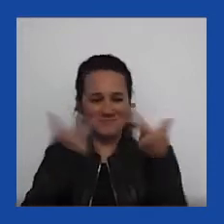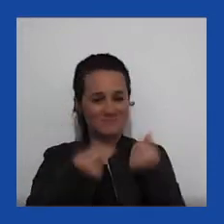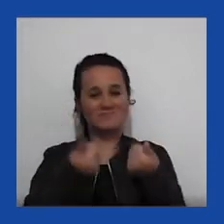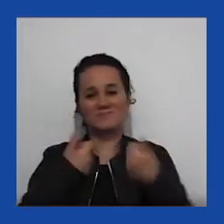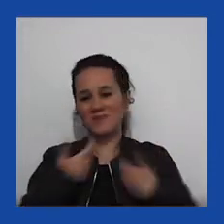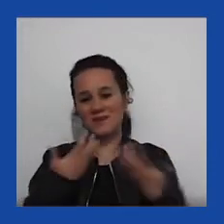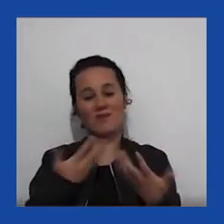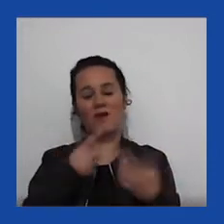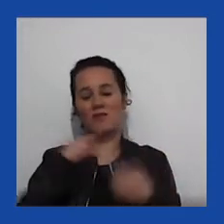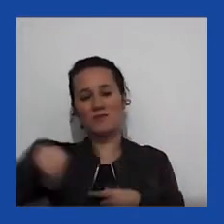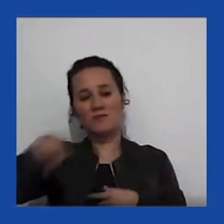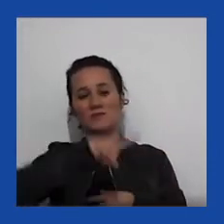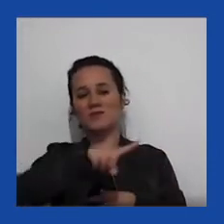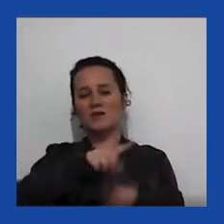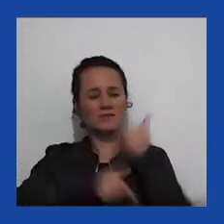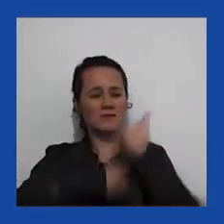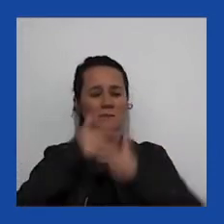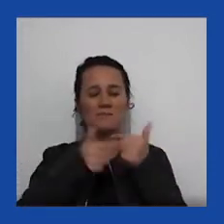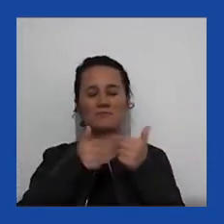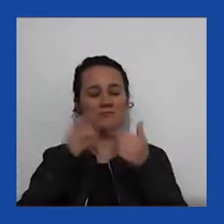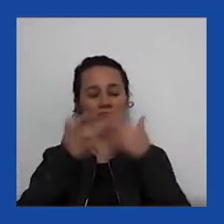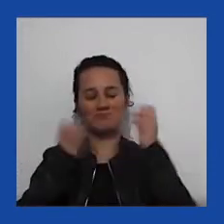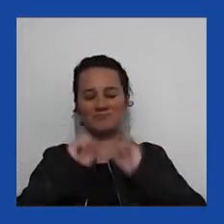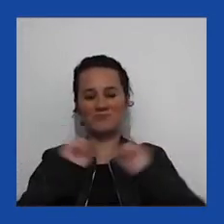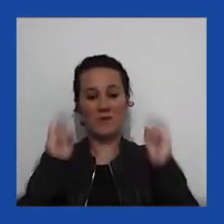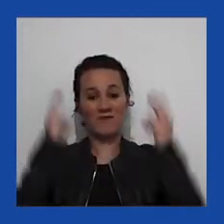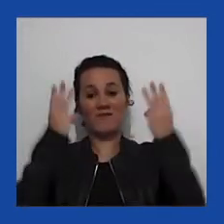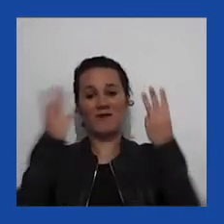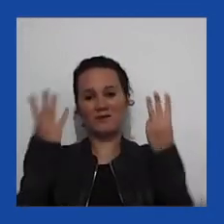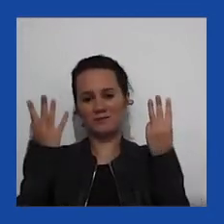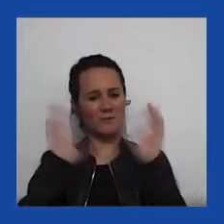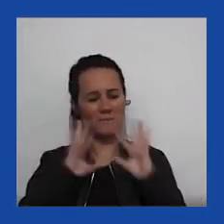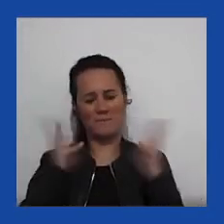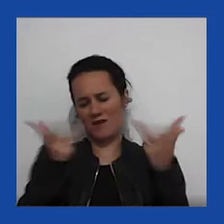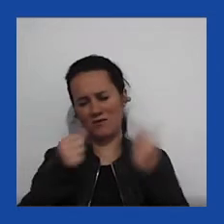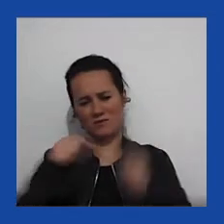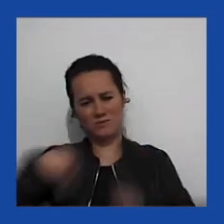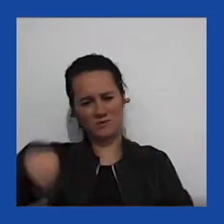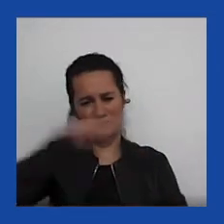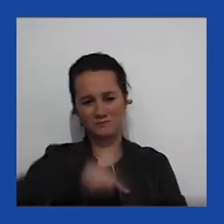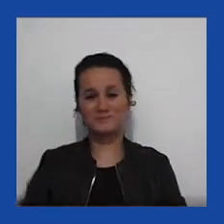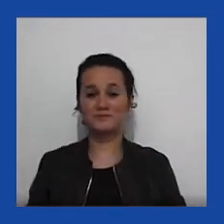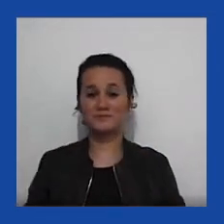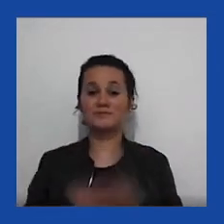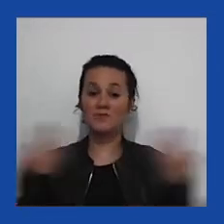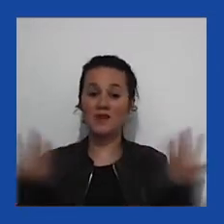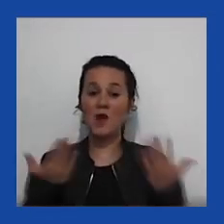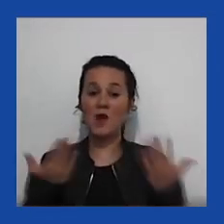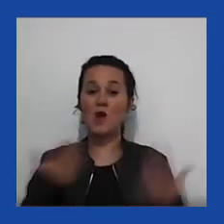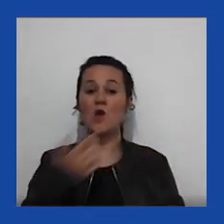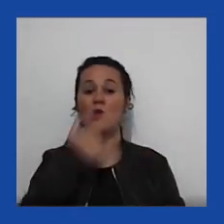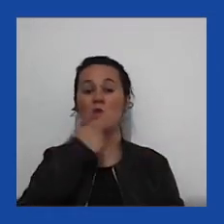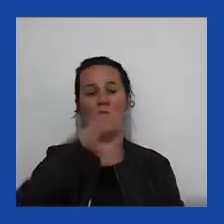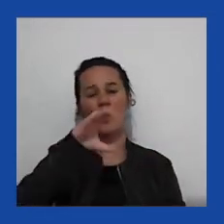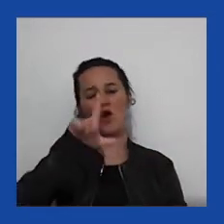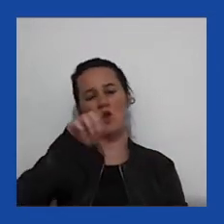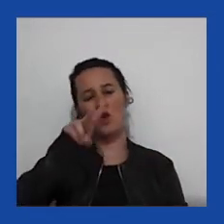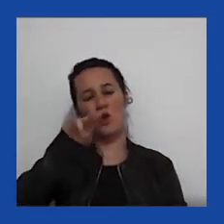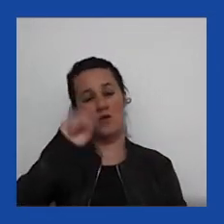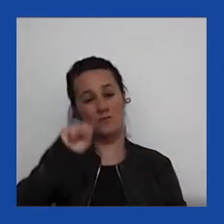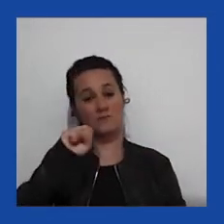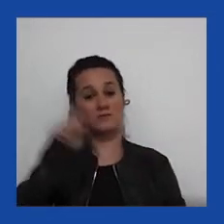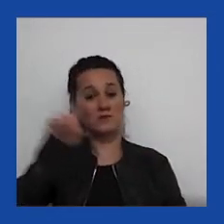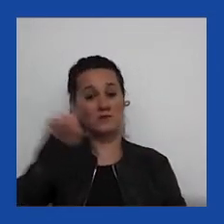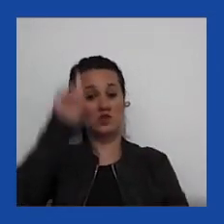um excelente evento para todos. Queria passar agora a bola para o Clóvis, diretor-geral do Instituto Votorantim, para ele